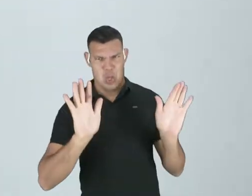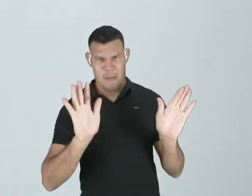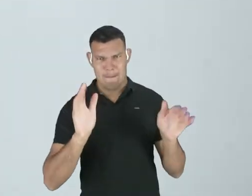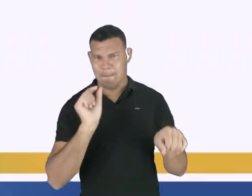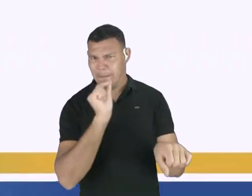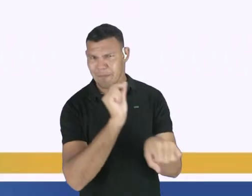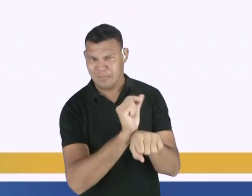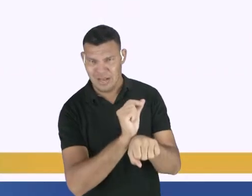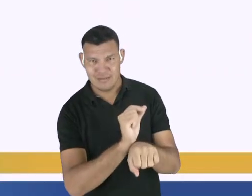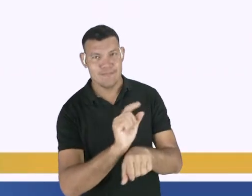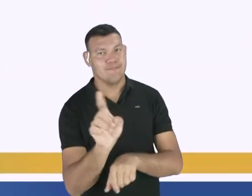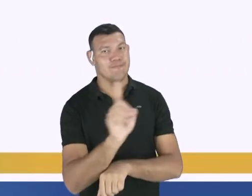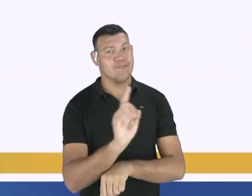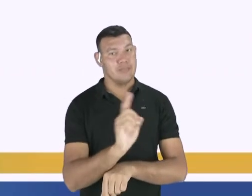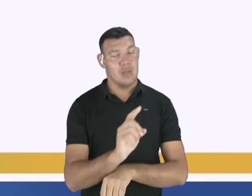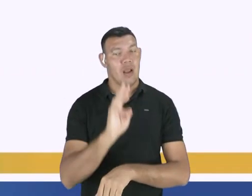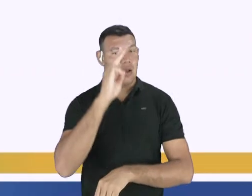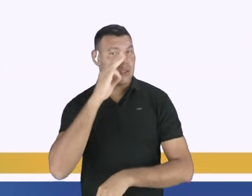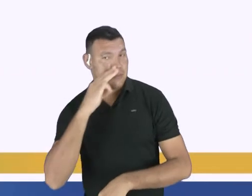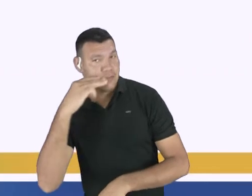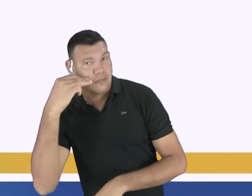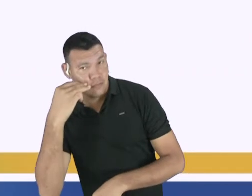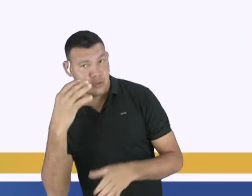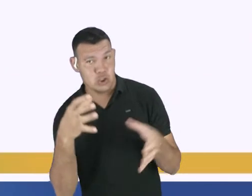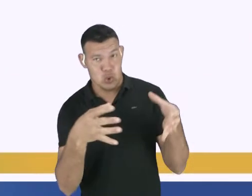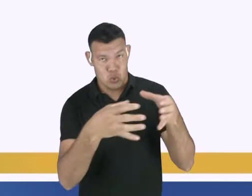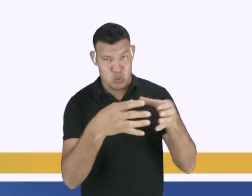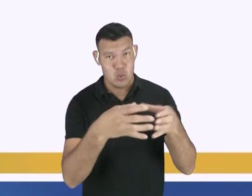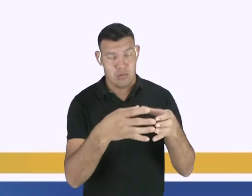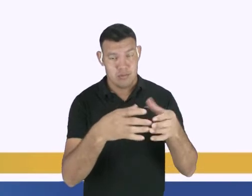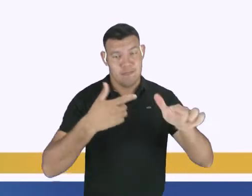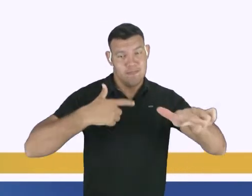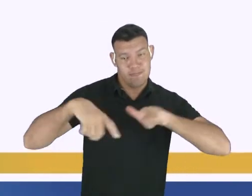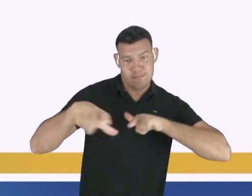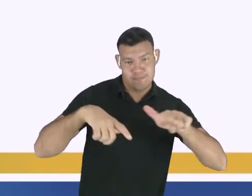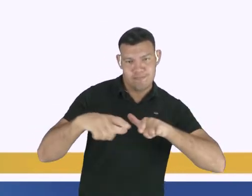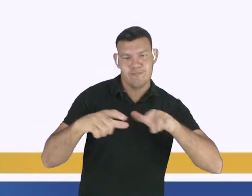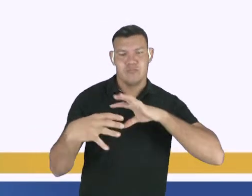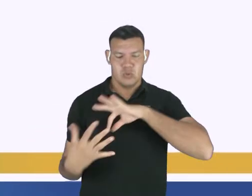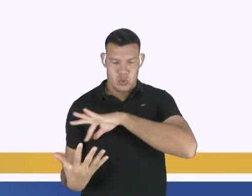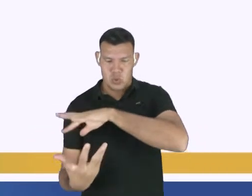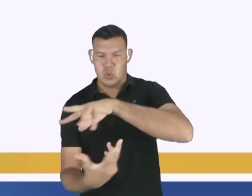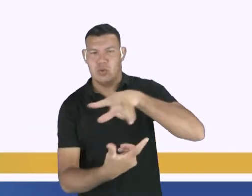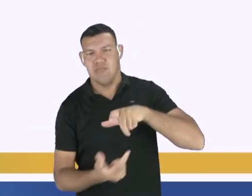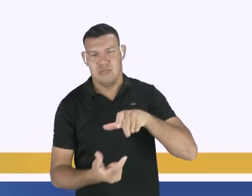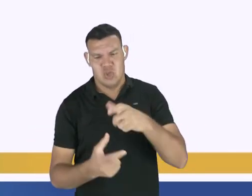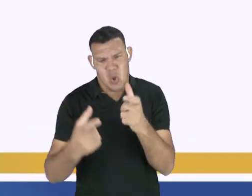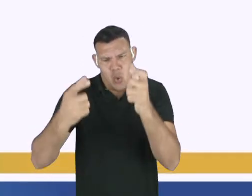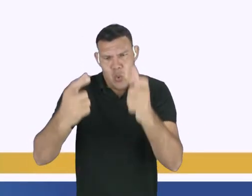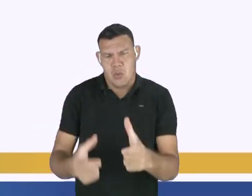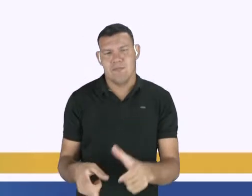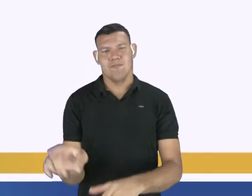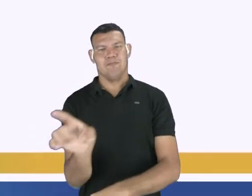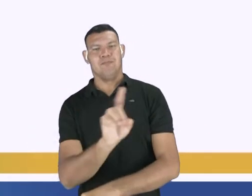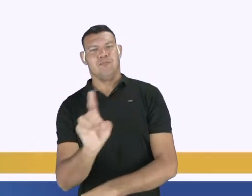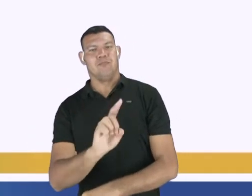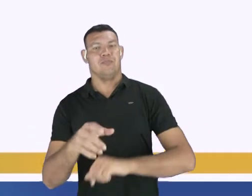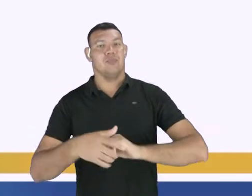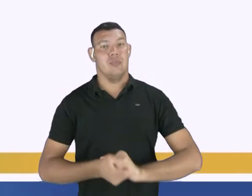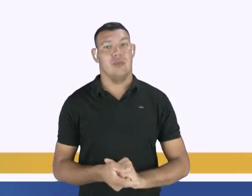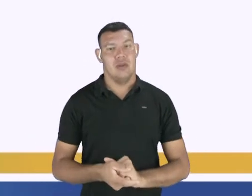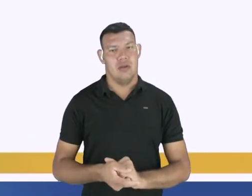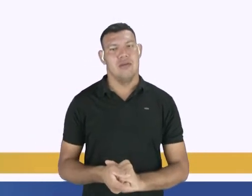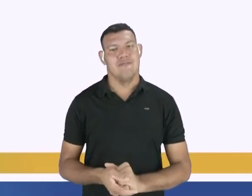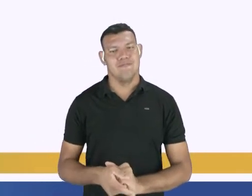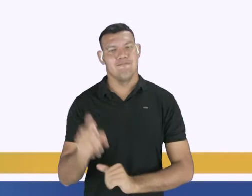trabalhador. Para Marx, a classe do proletariado era mundial e não local. Para derrubar a burguesia do